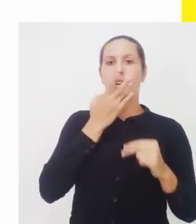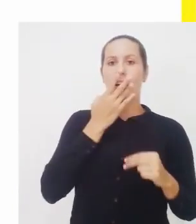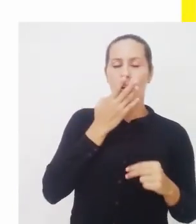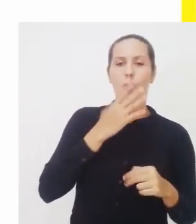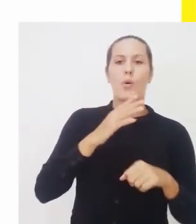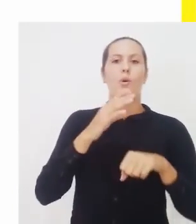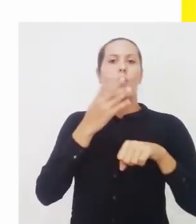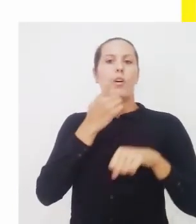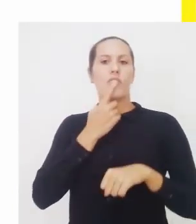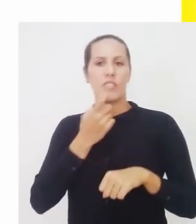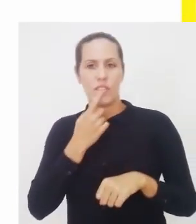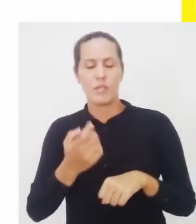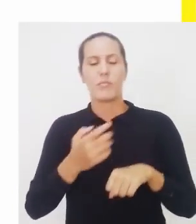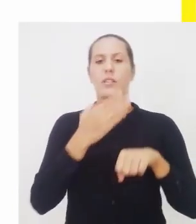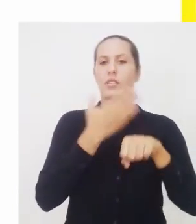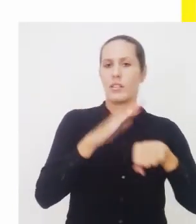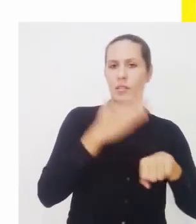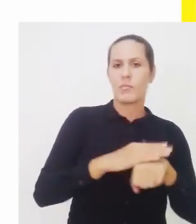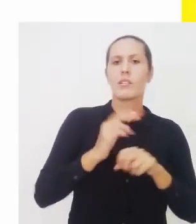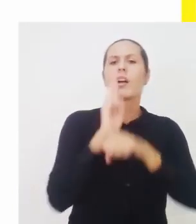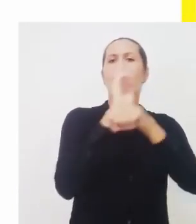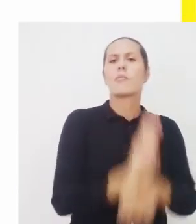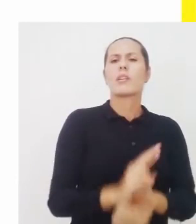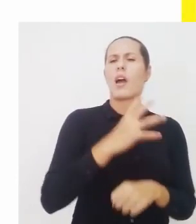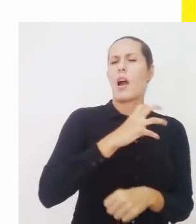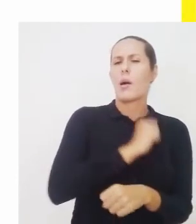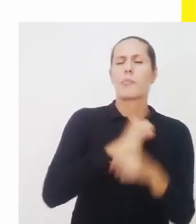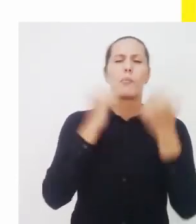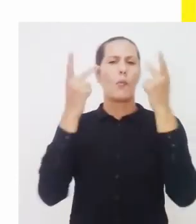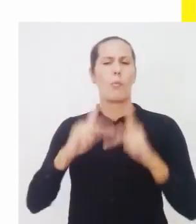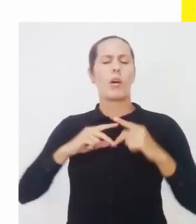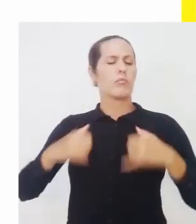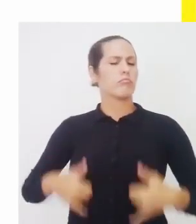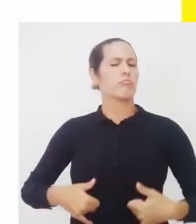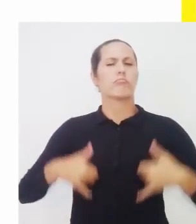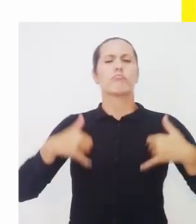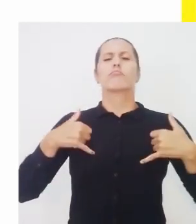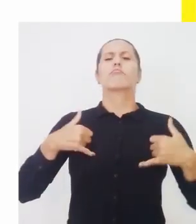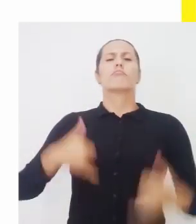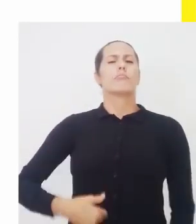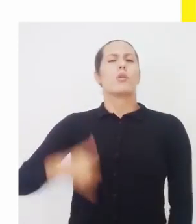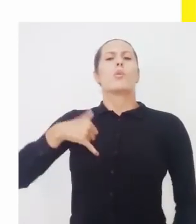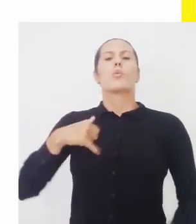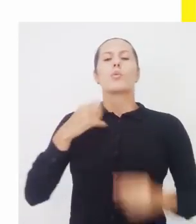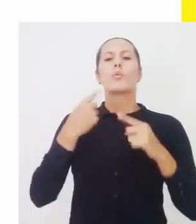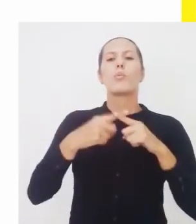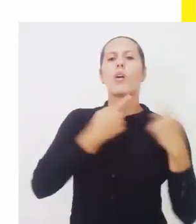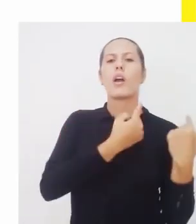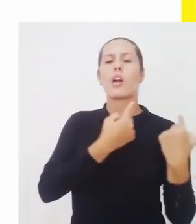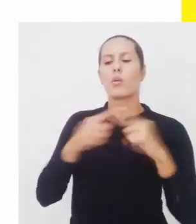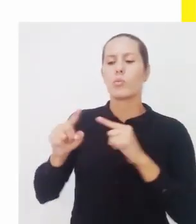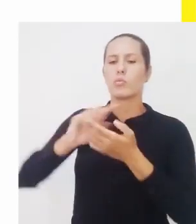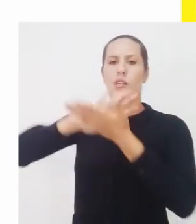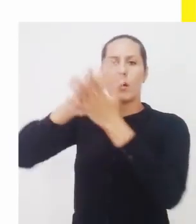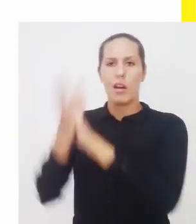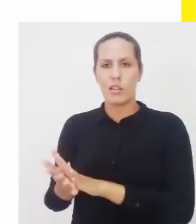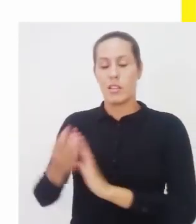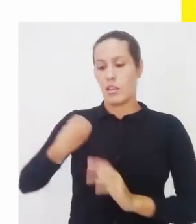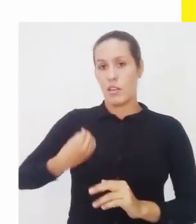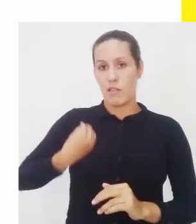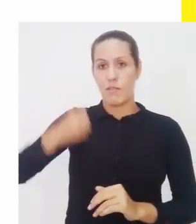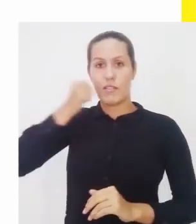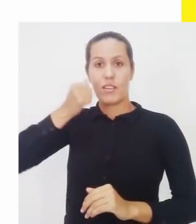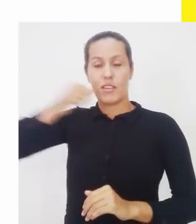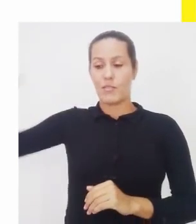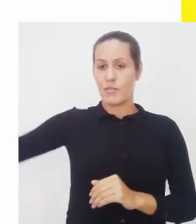do alto escalão do futebol brasileiro. Ou seja, ele tem o melhor time, muito provavelmente. É um argumento técnico, quando ele